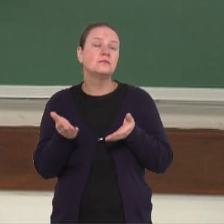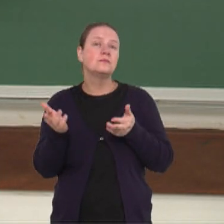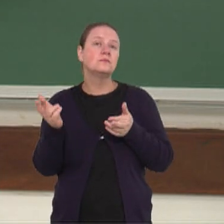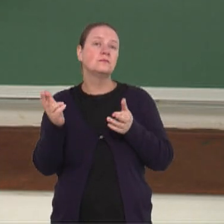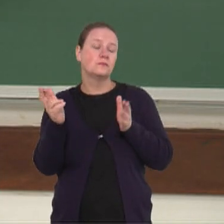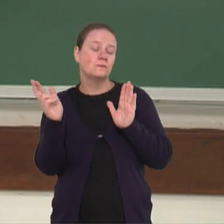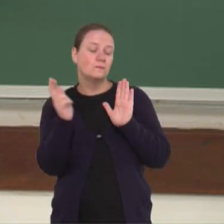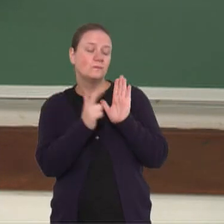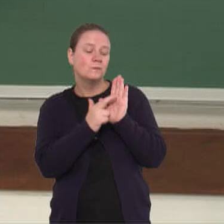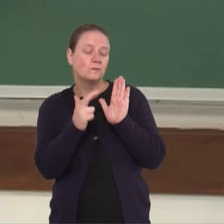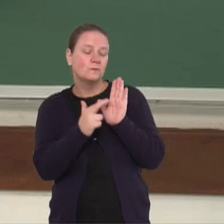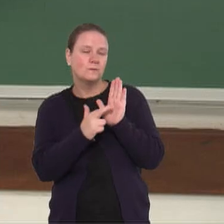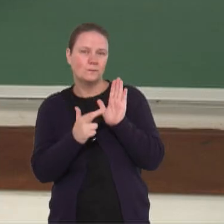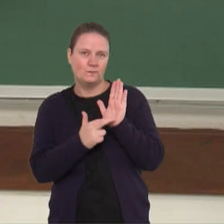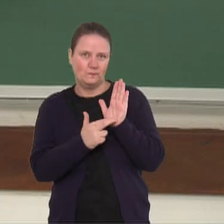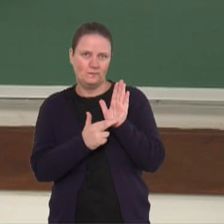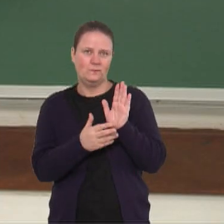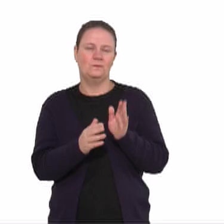responder.